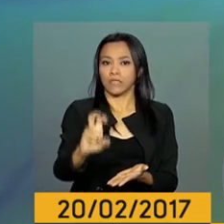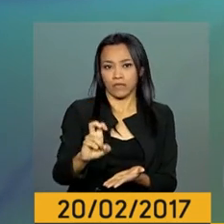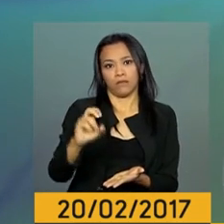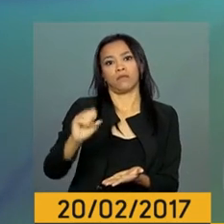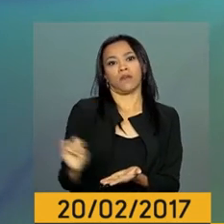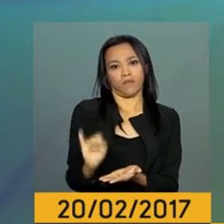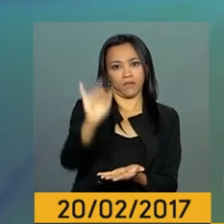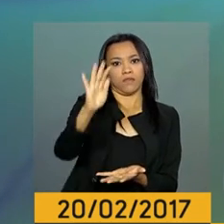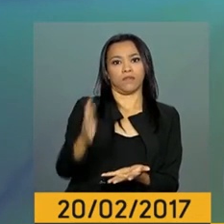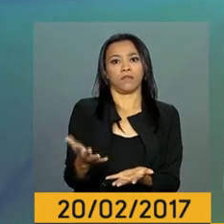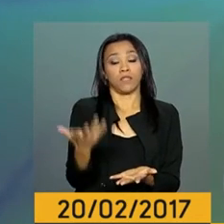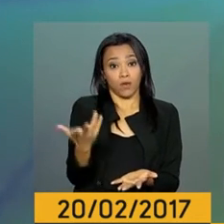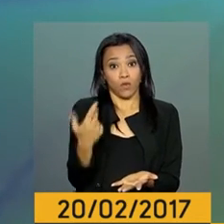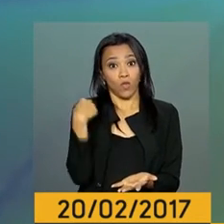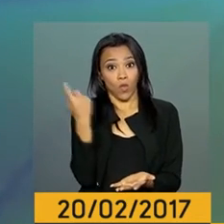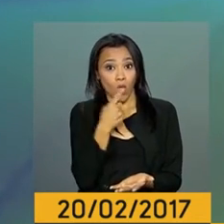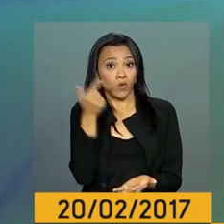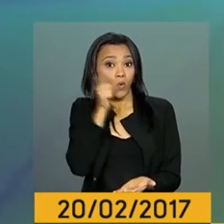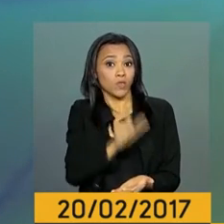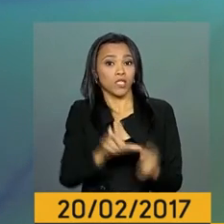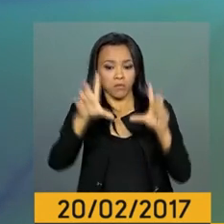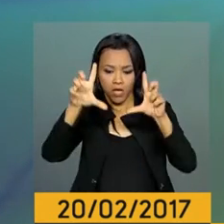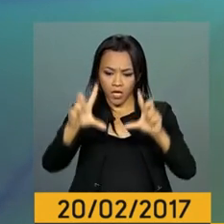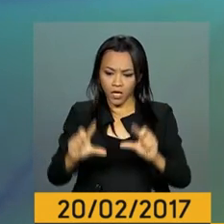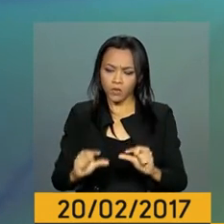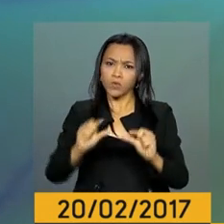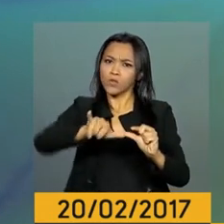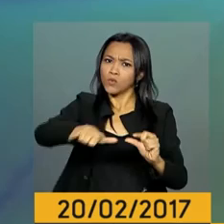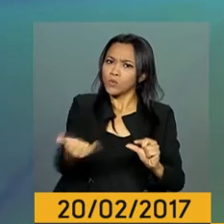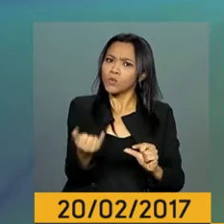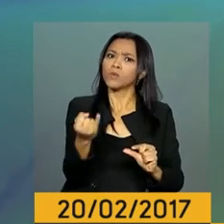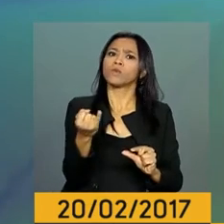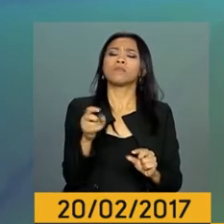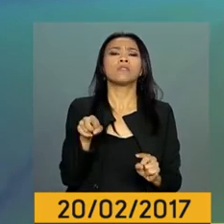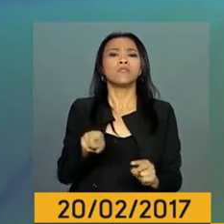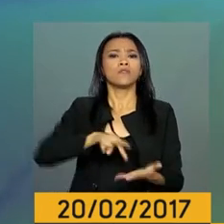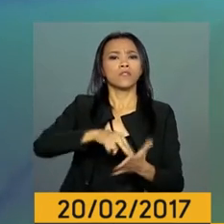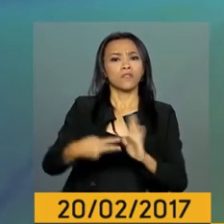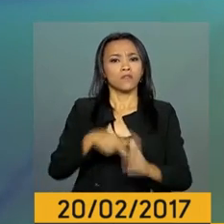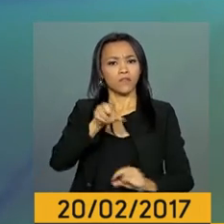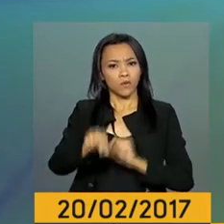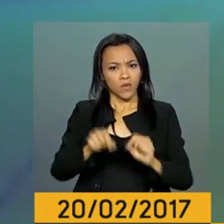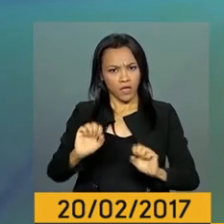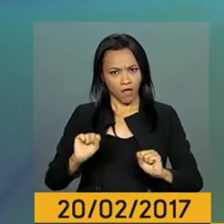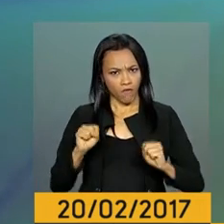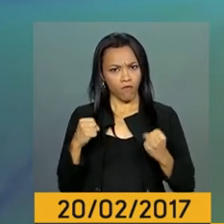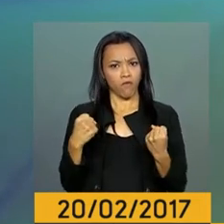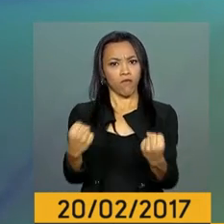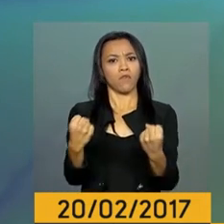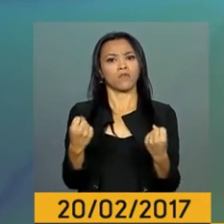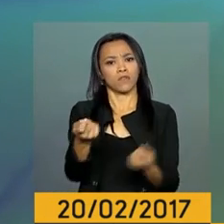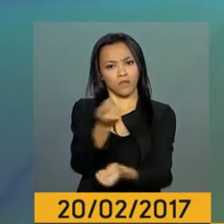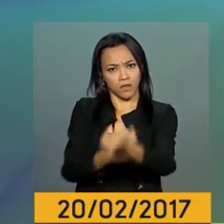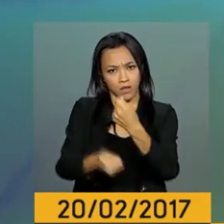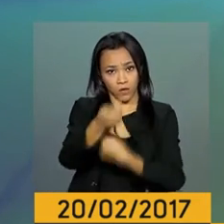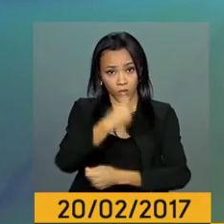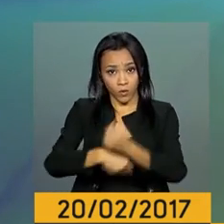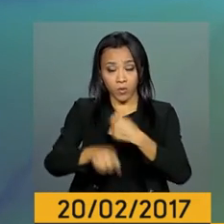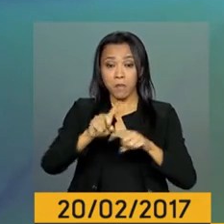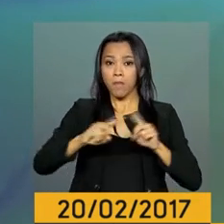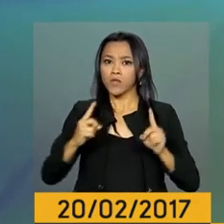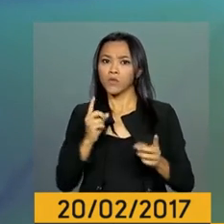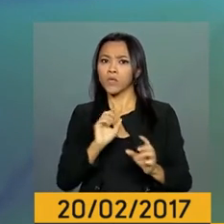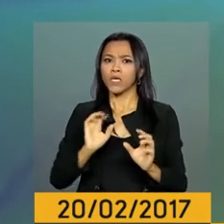dizemos, olha, nós estamos reduzindo os juros no país, tudo isso deriva da força da economia. Mas a força motriz